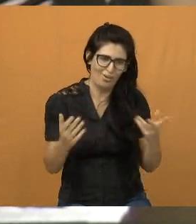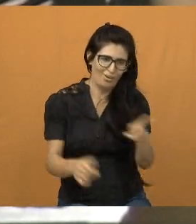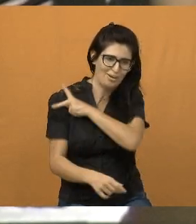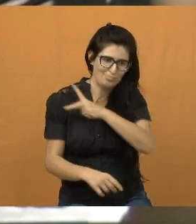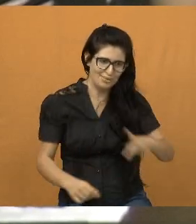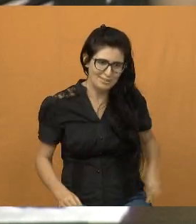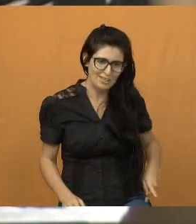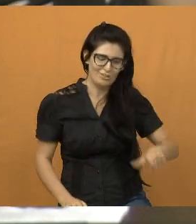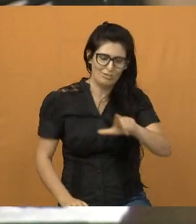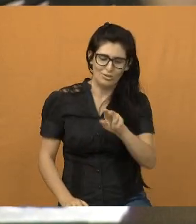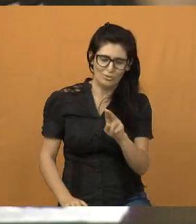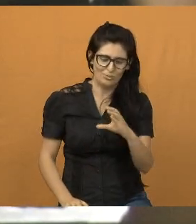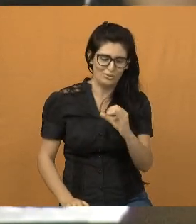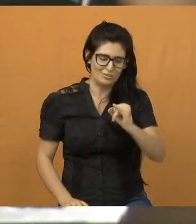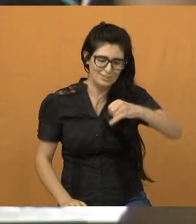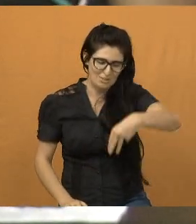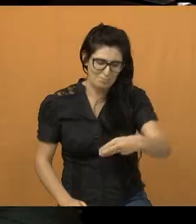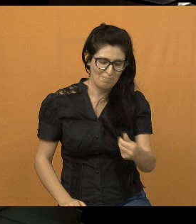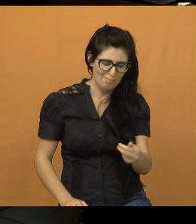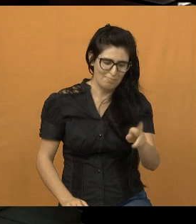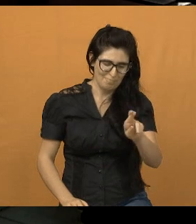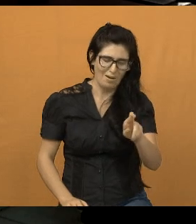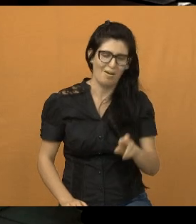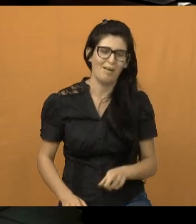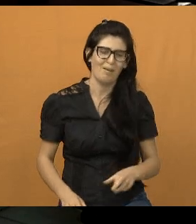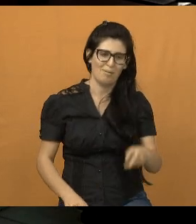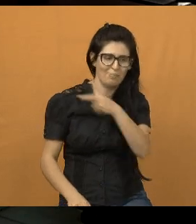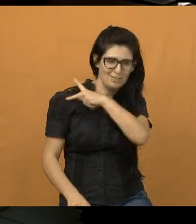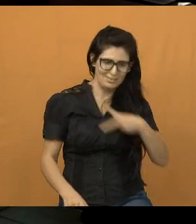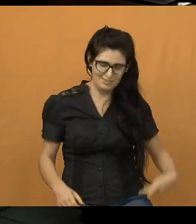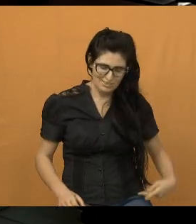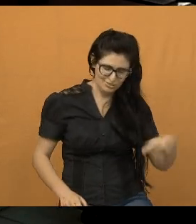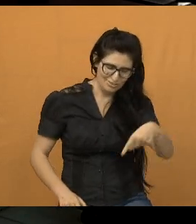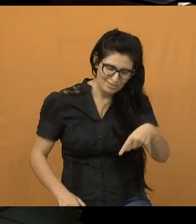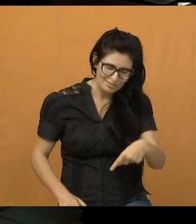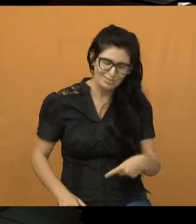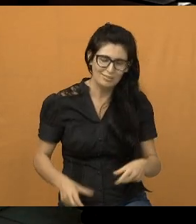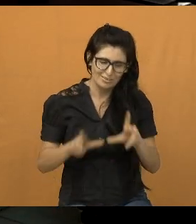nossa presidente da mesa e da casa.